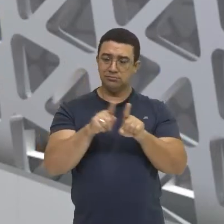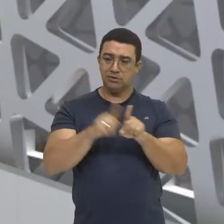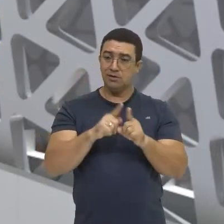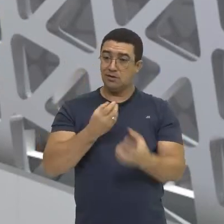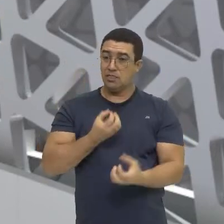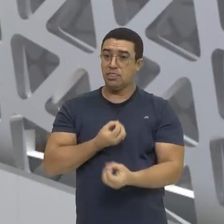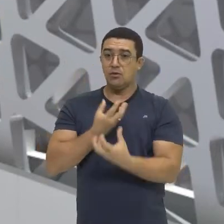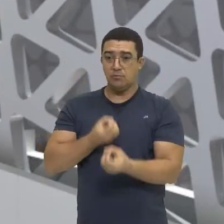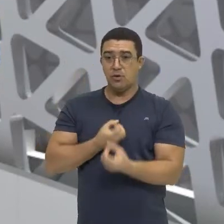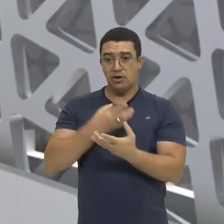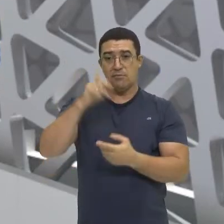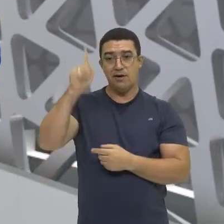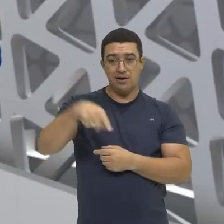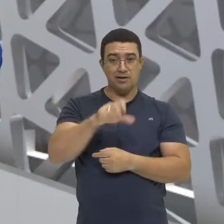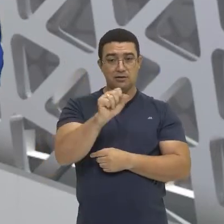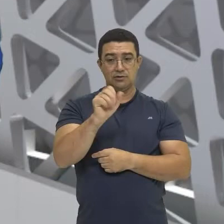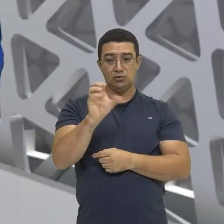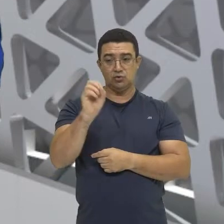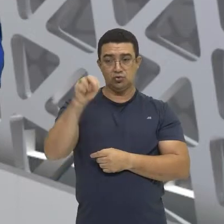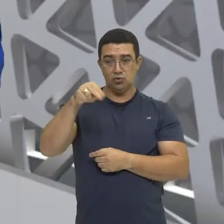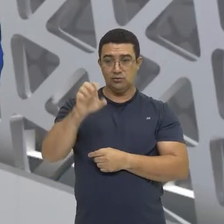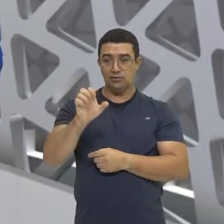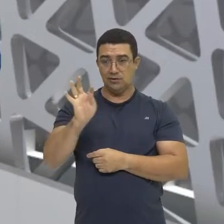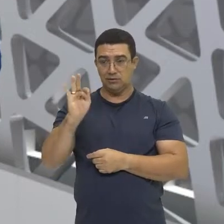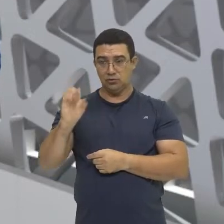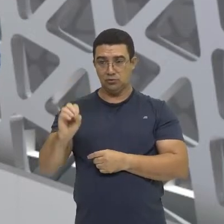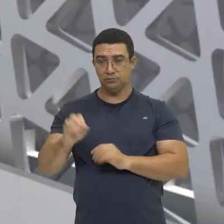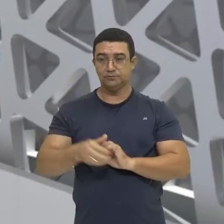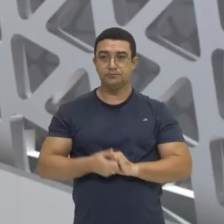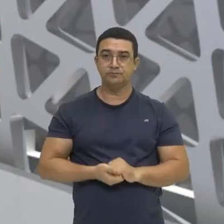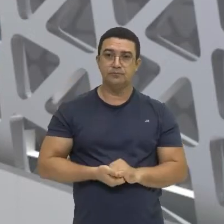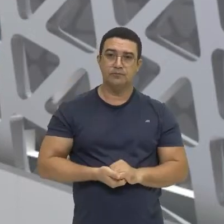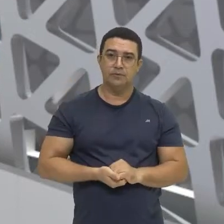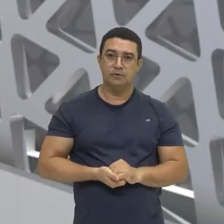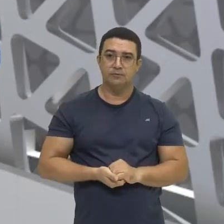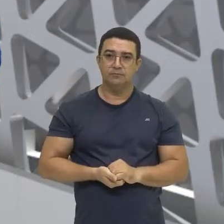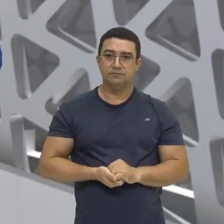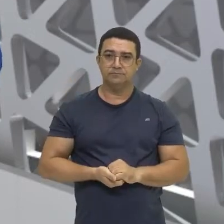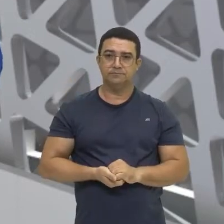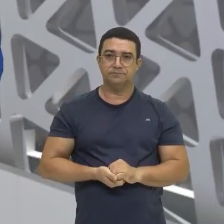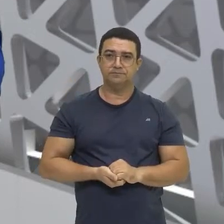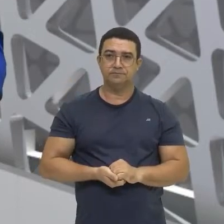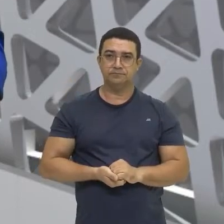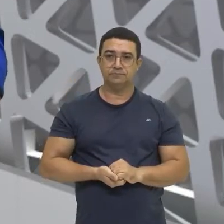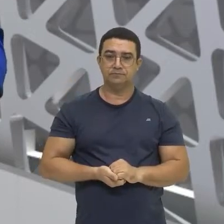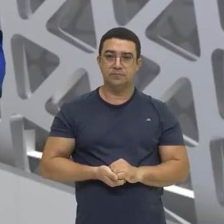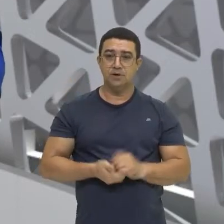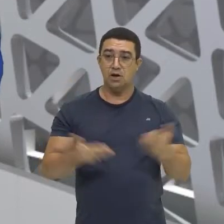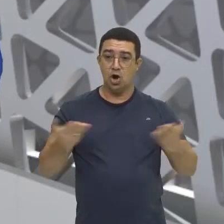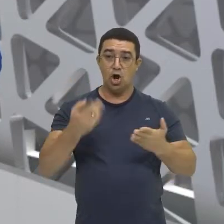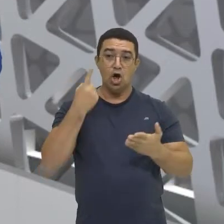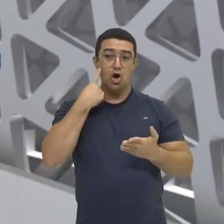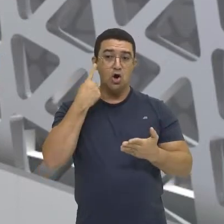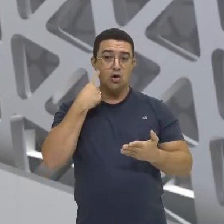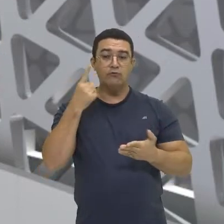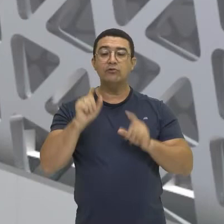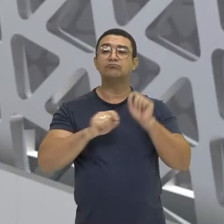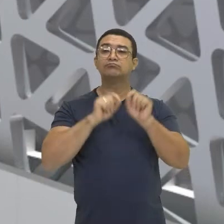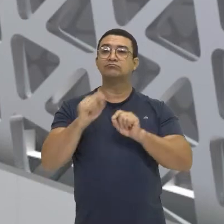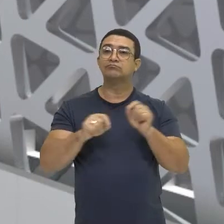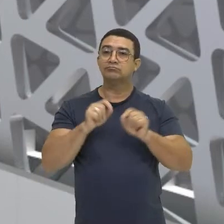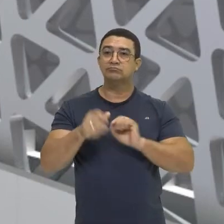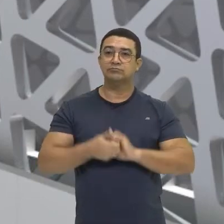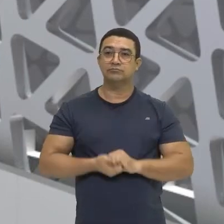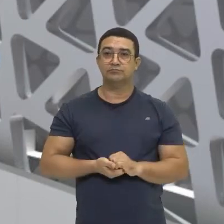poema vai ser chamado de soneto, tá ok? Então, agora a gente vai ouvir a declamação do soneto de